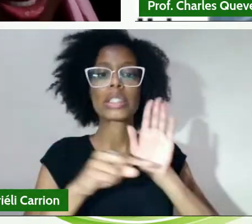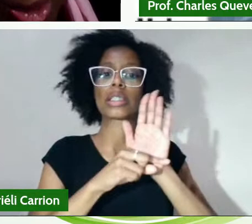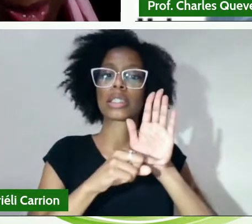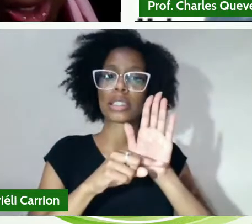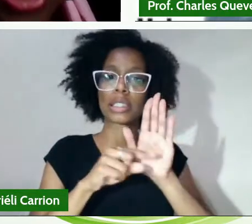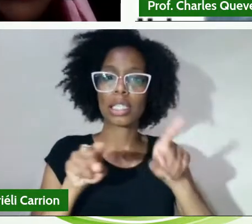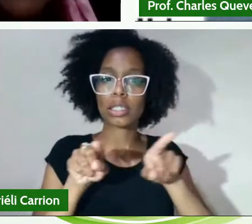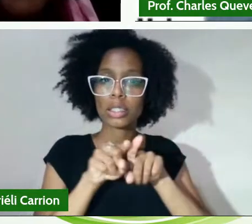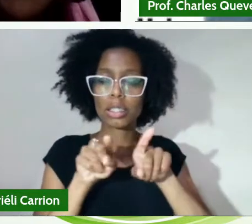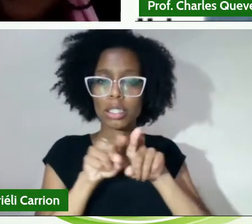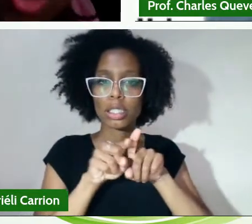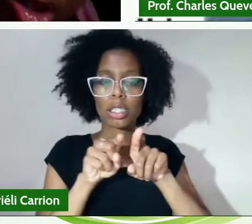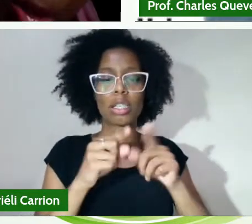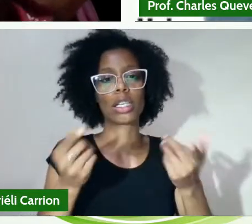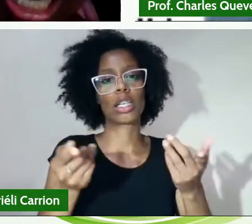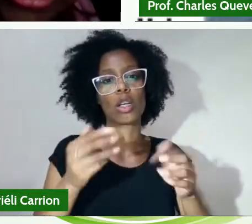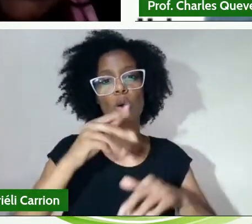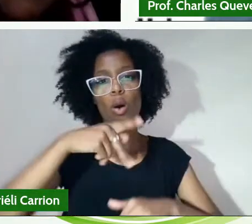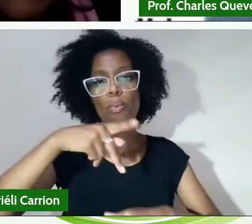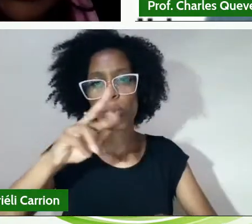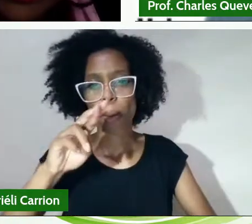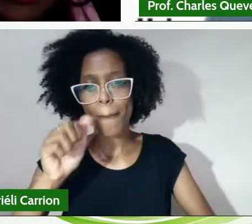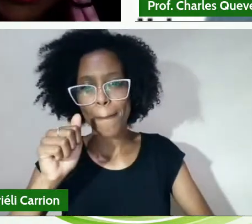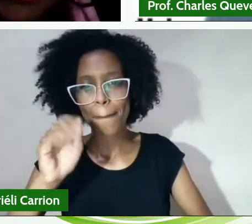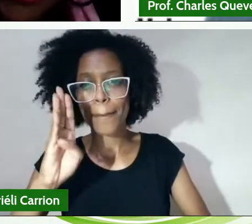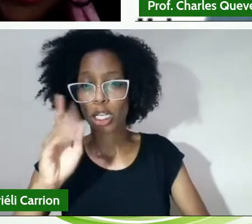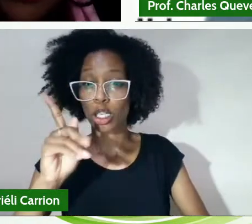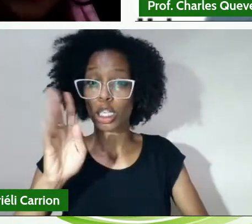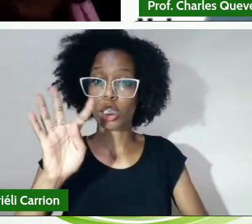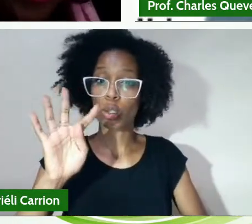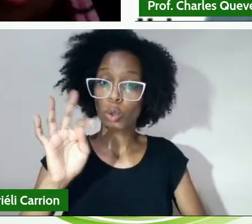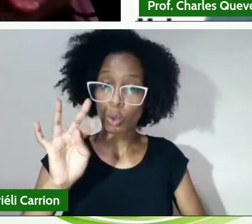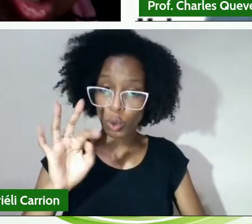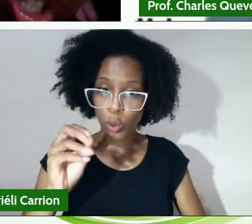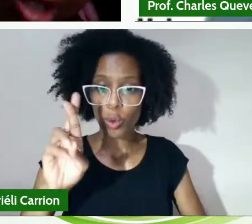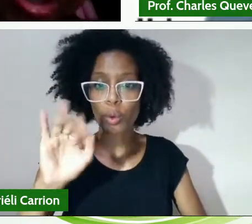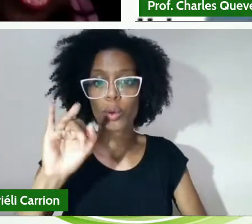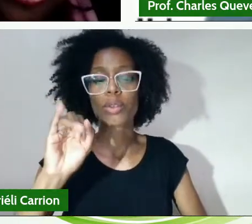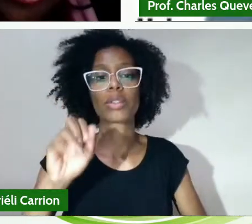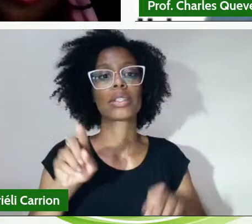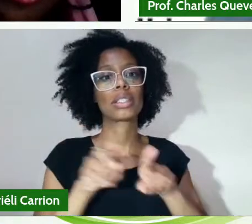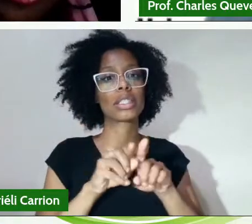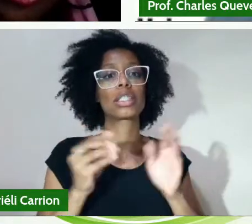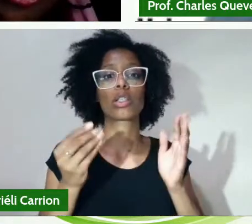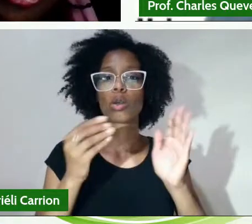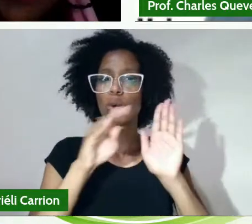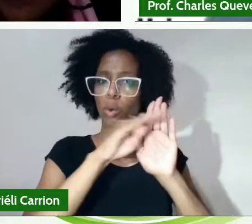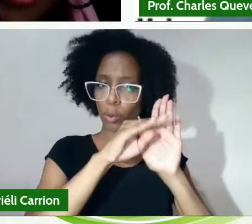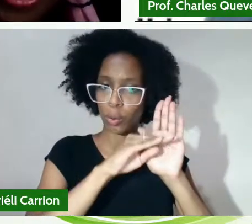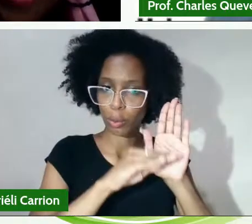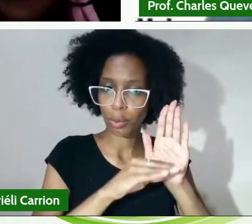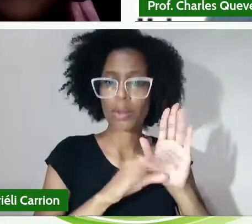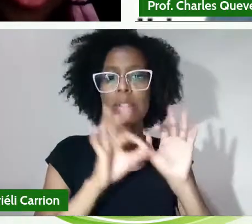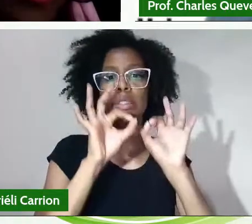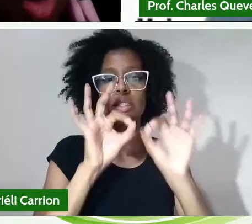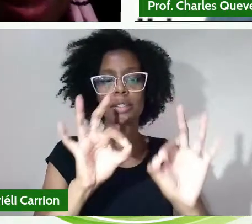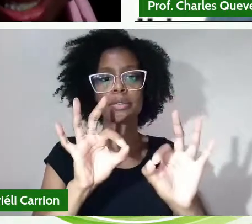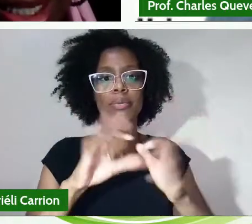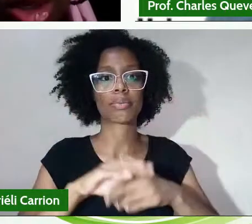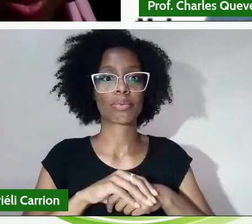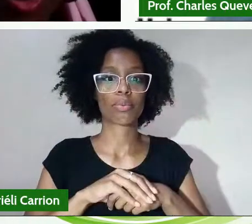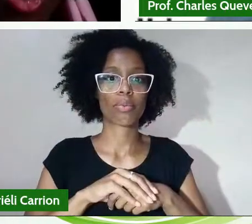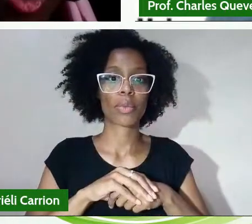estágio probatório, a gente acabou de colocar isso dentro de uma normativa de processo